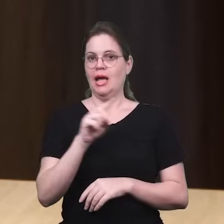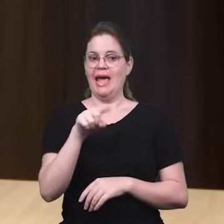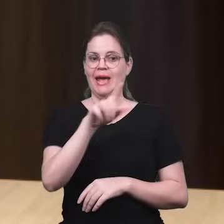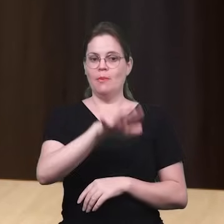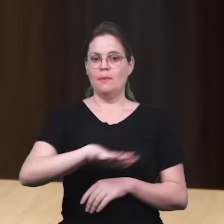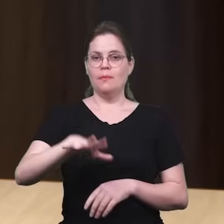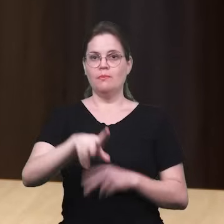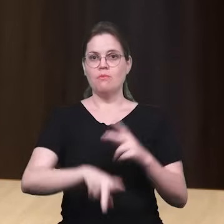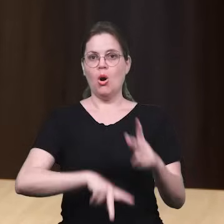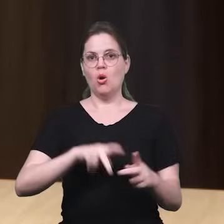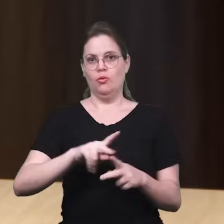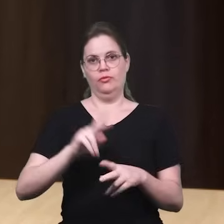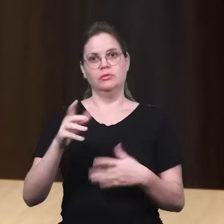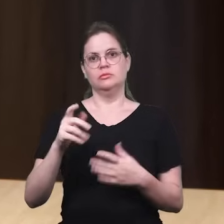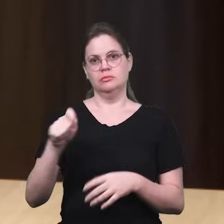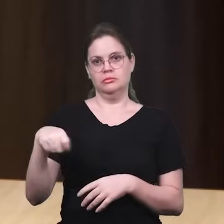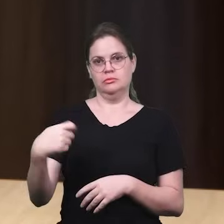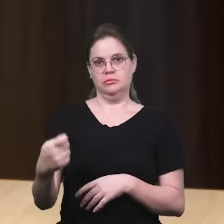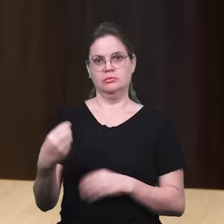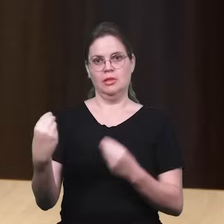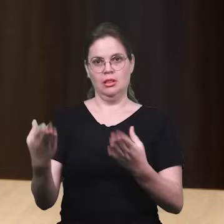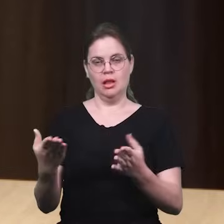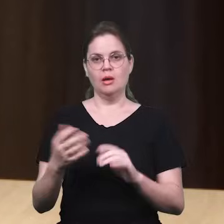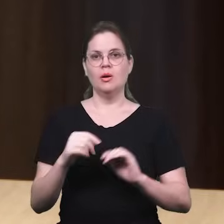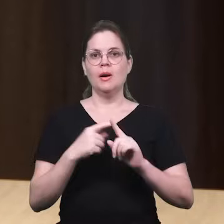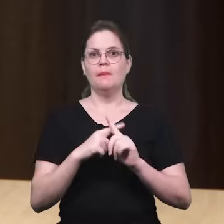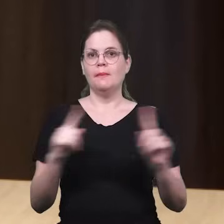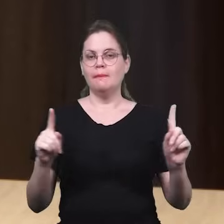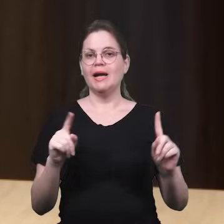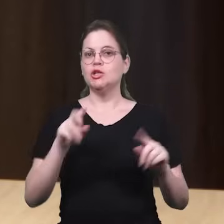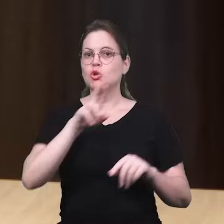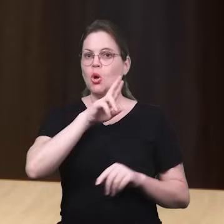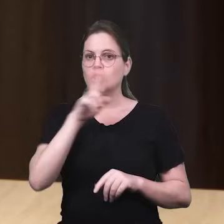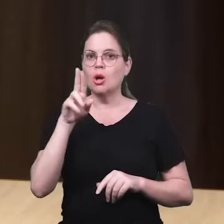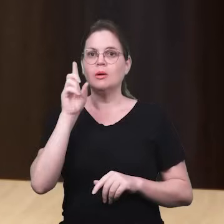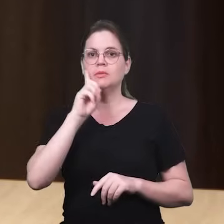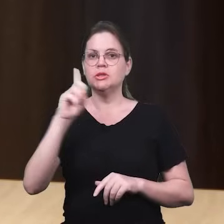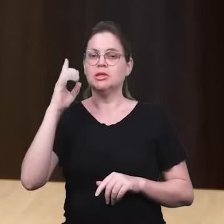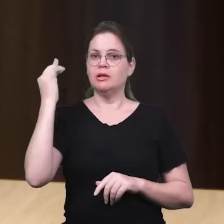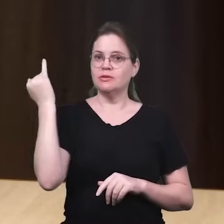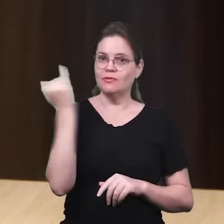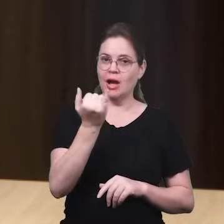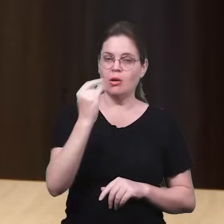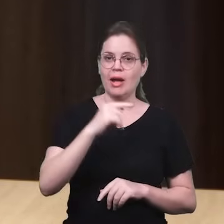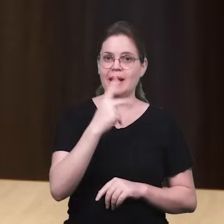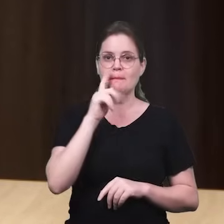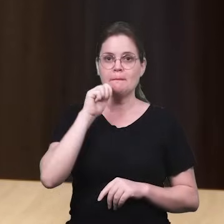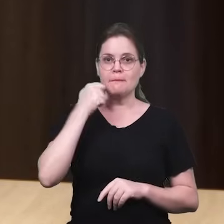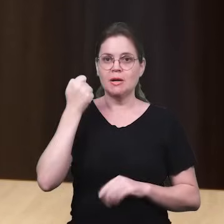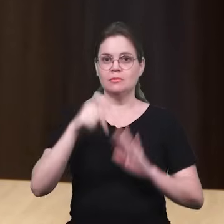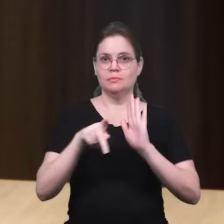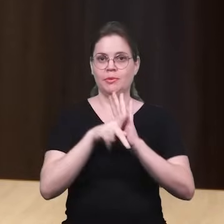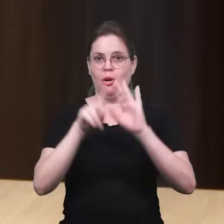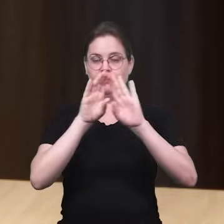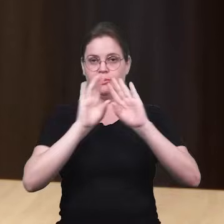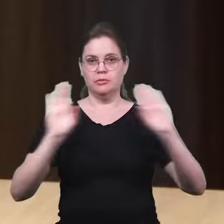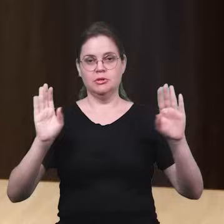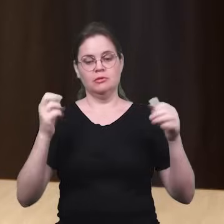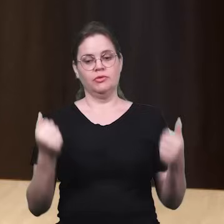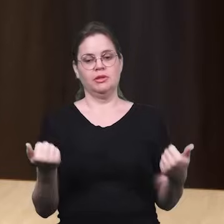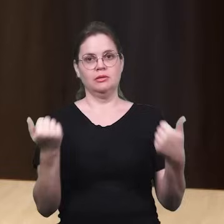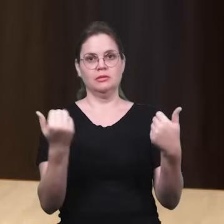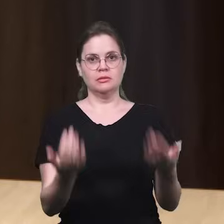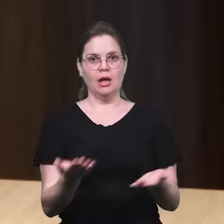do céu. Farei chover esse pão do céu sobre o meu povo. E nós glorificamos ao